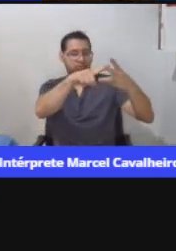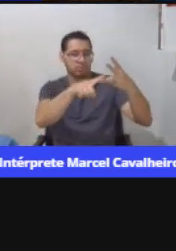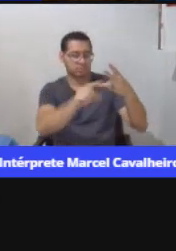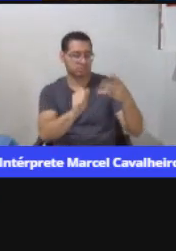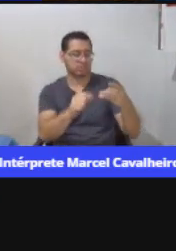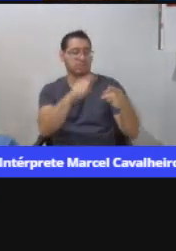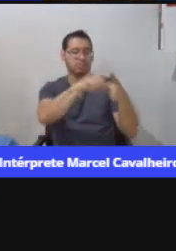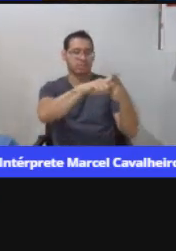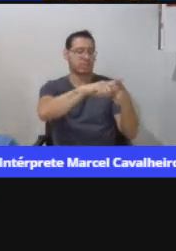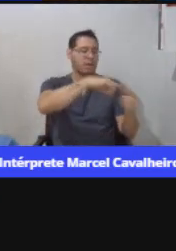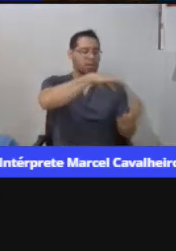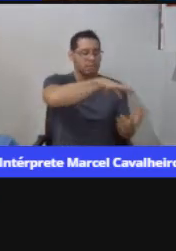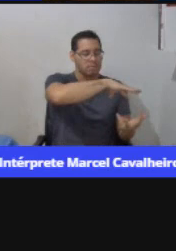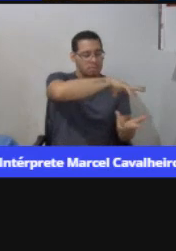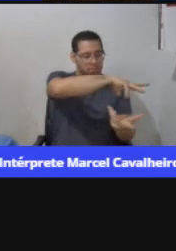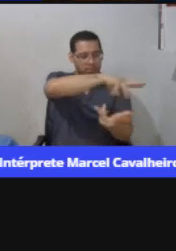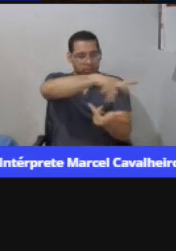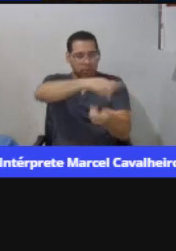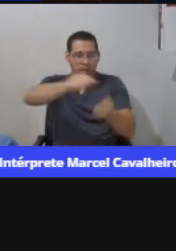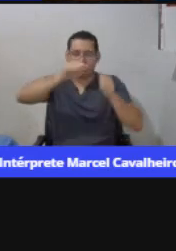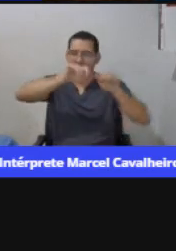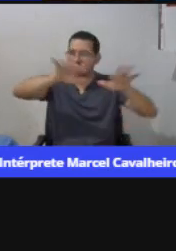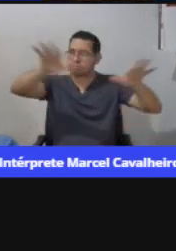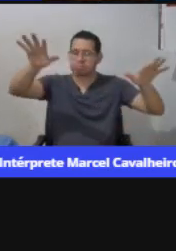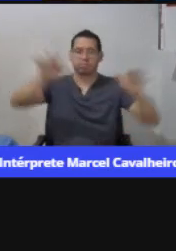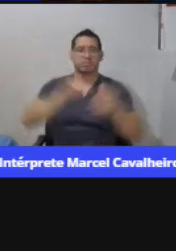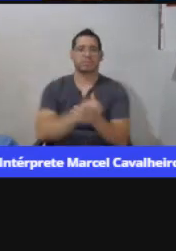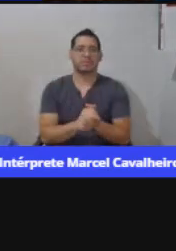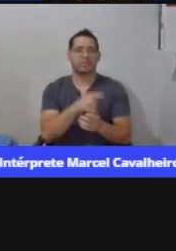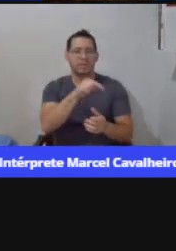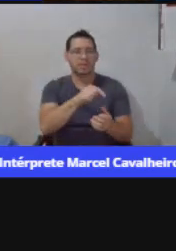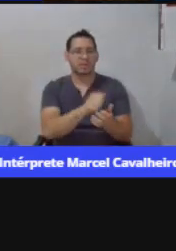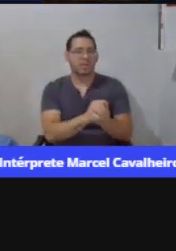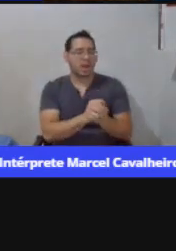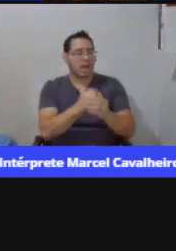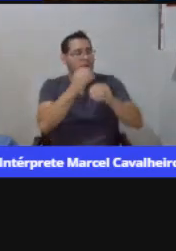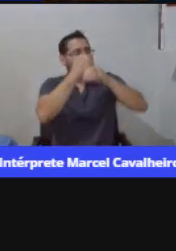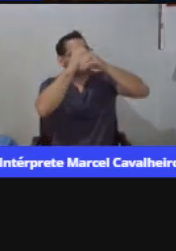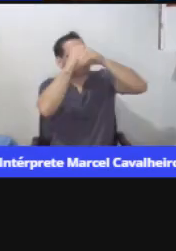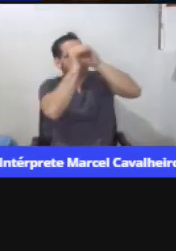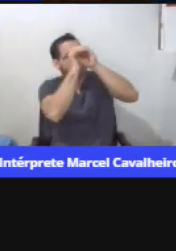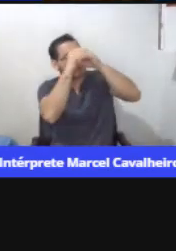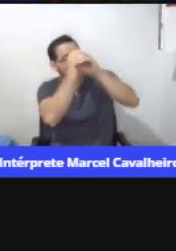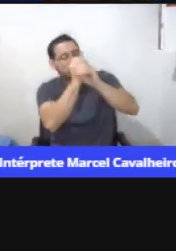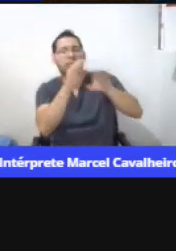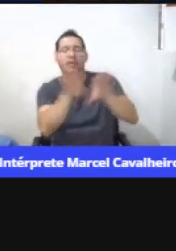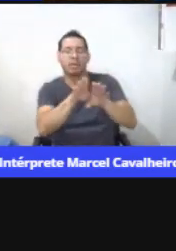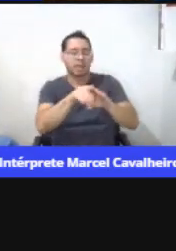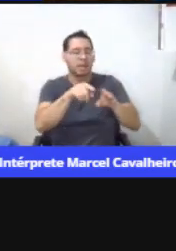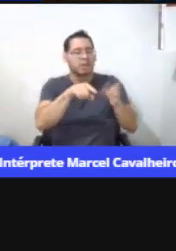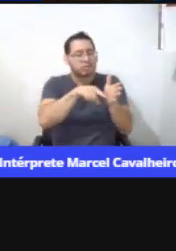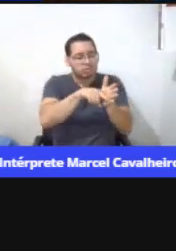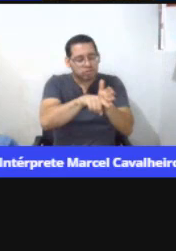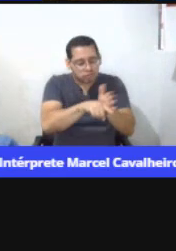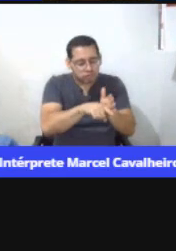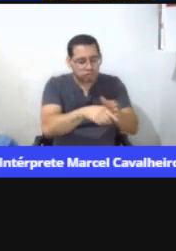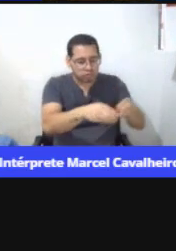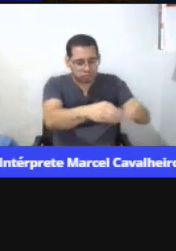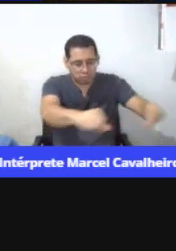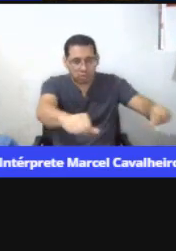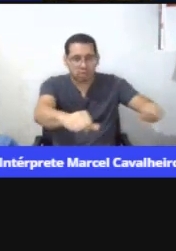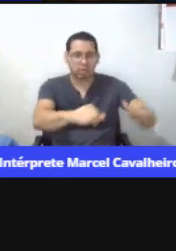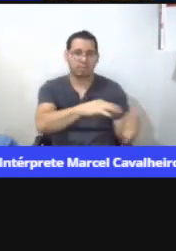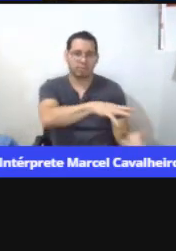e Universo, que aborda os conceitos de astronomia e de geologia. Vida e